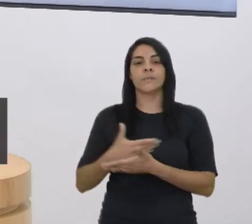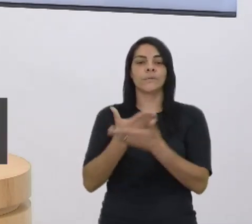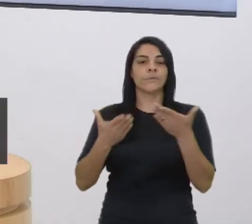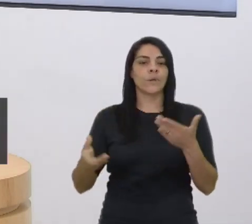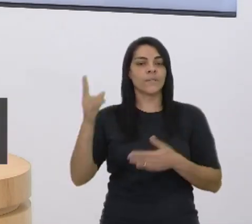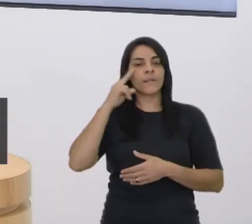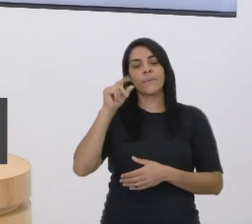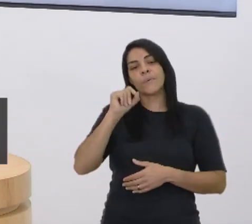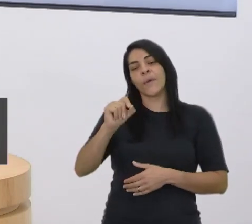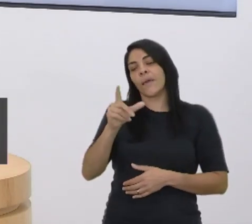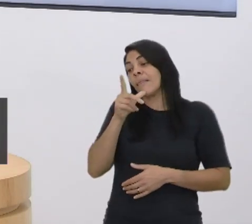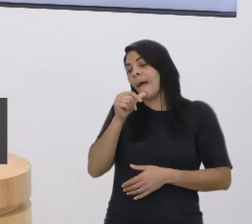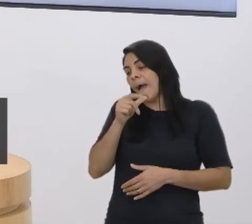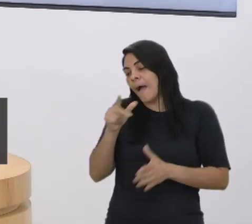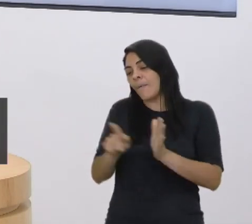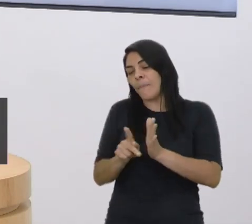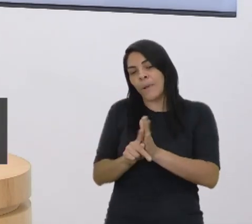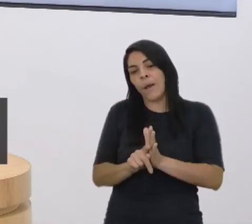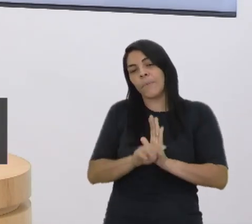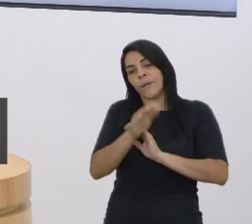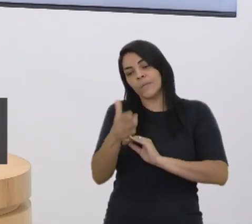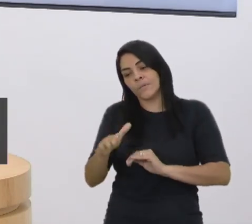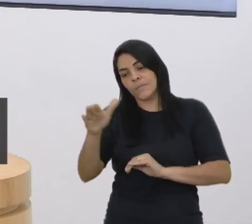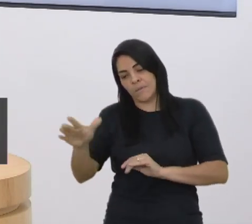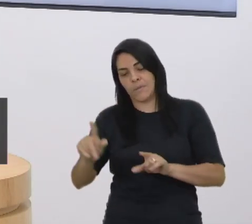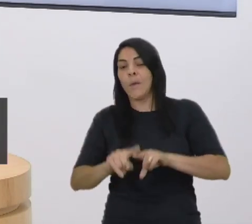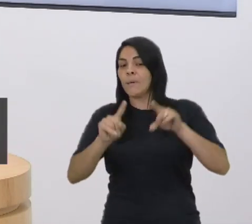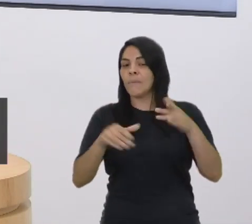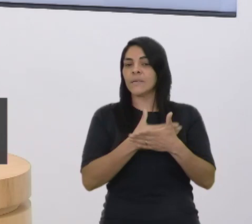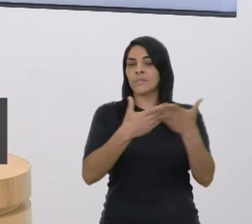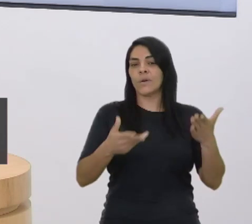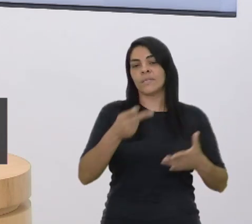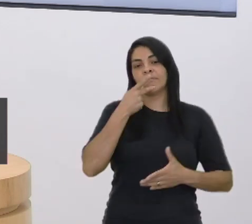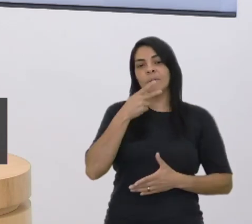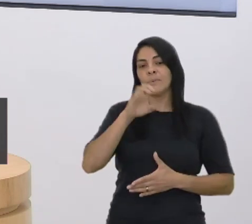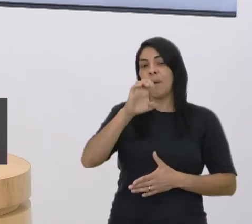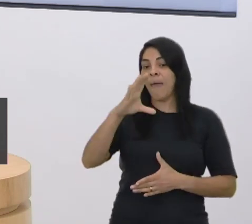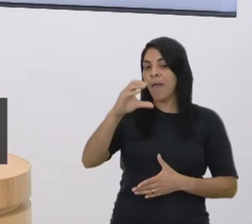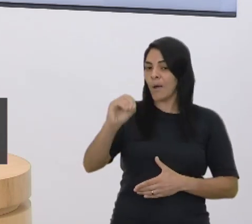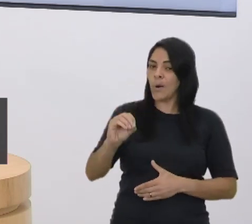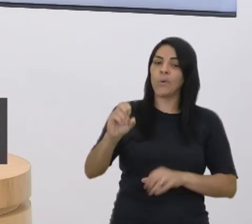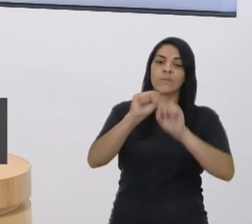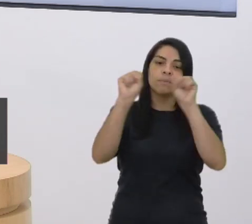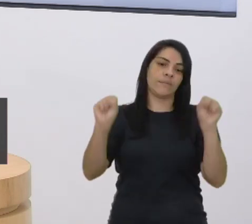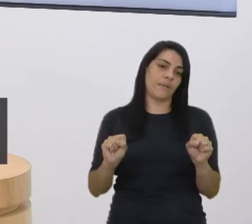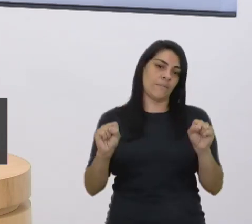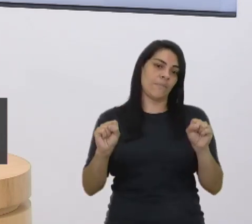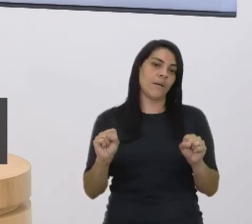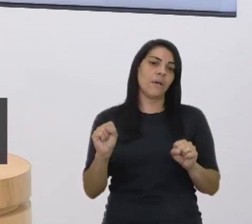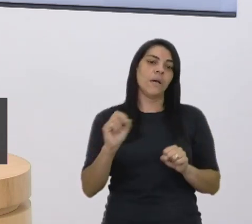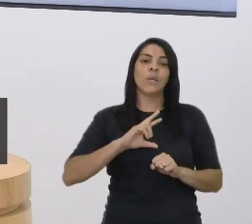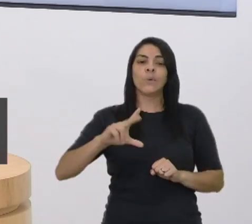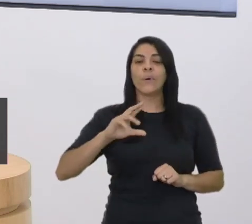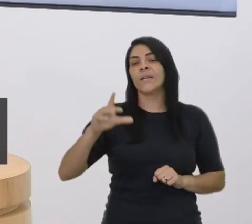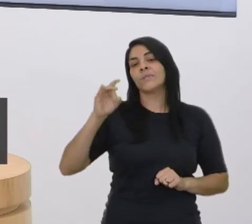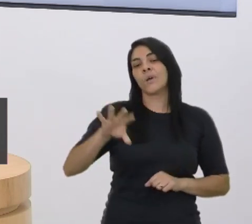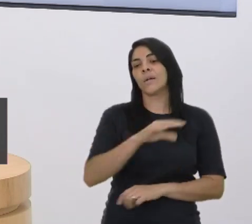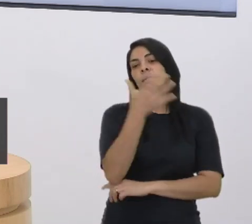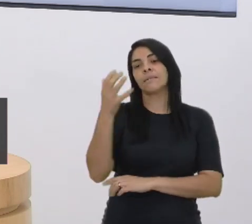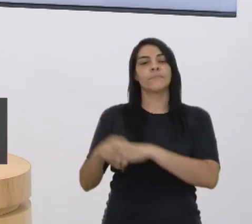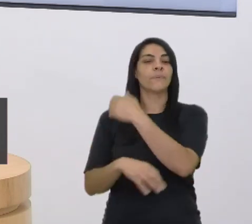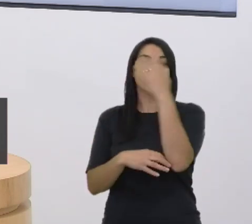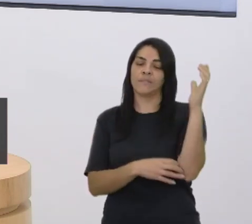mais. Só que, quando a gente está falando desse sistema, do ecossistema, a gente não está falando só das plantas e do solo. Óbvio,